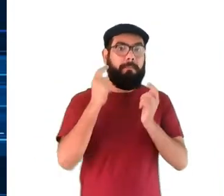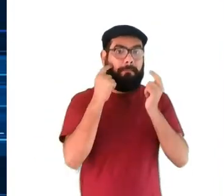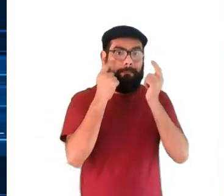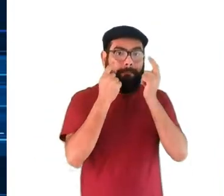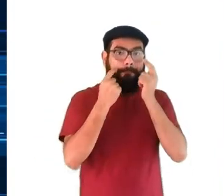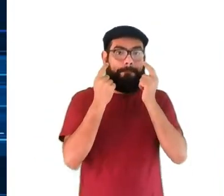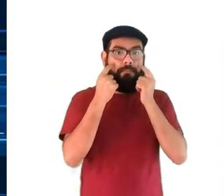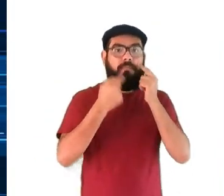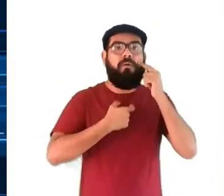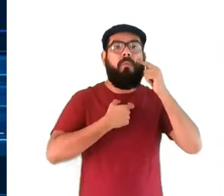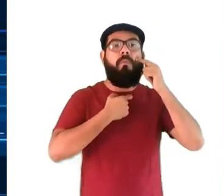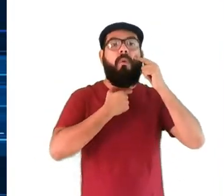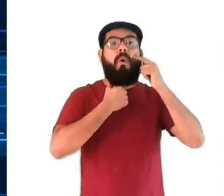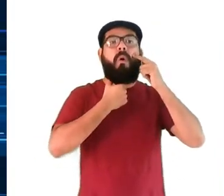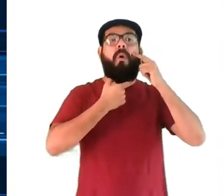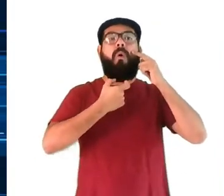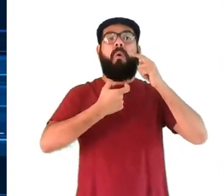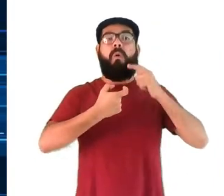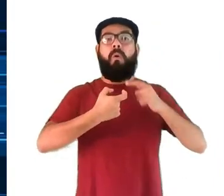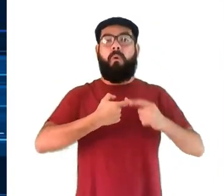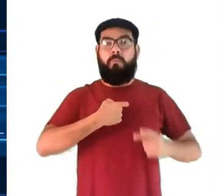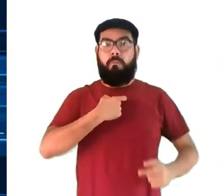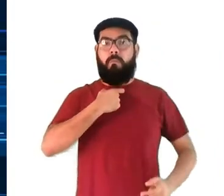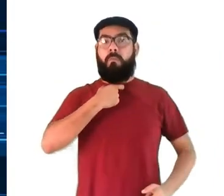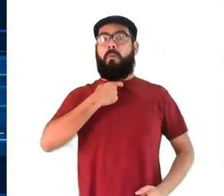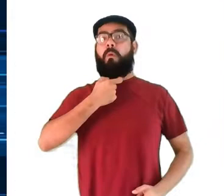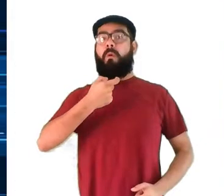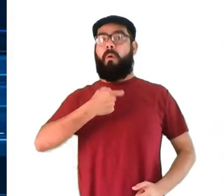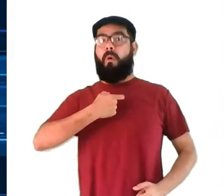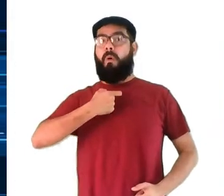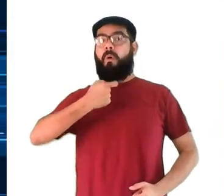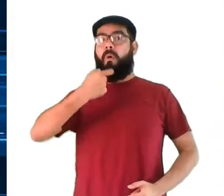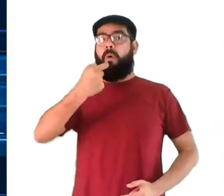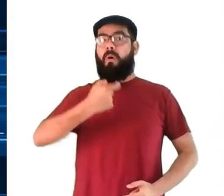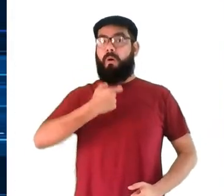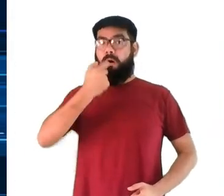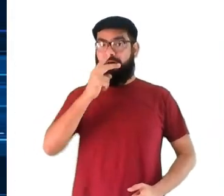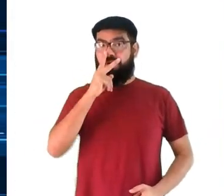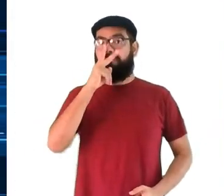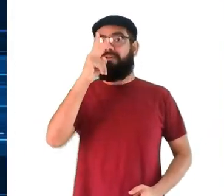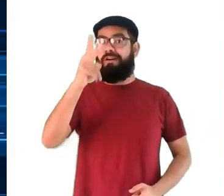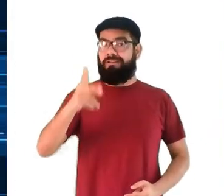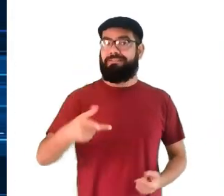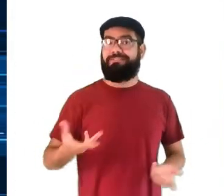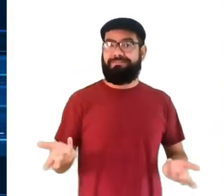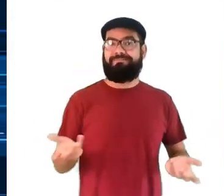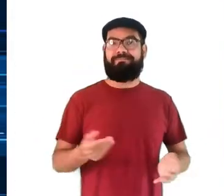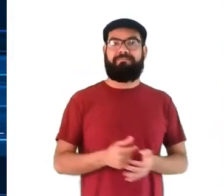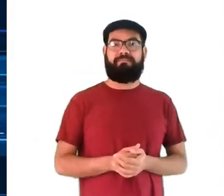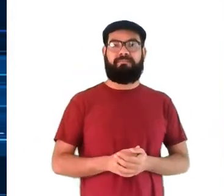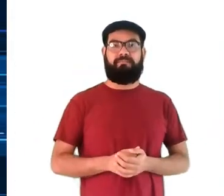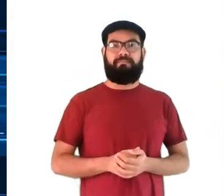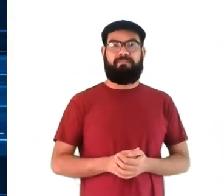voz, fica a voz mais forte, né? O aumento da pilosidade